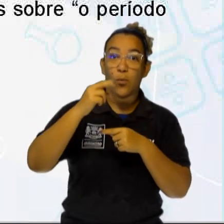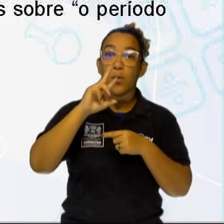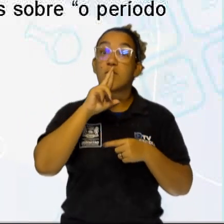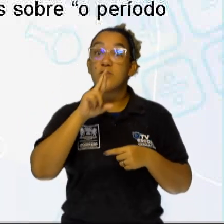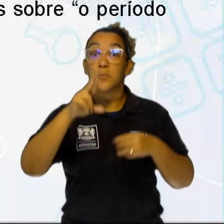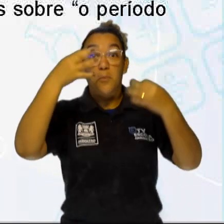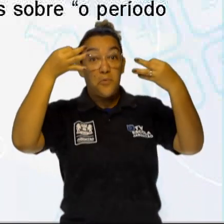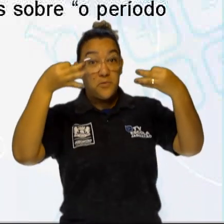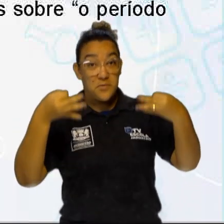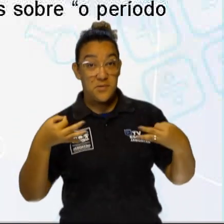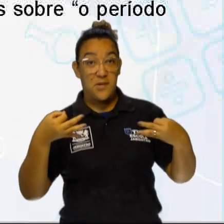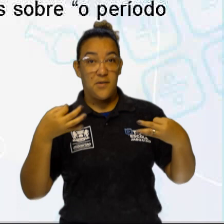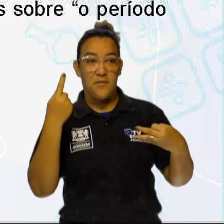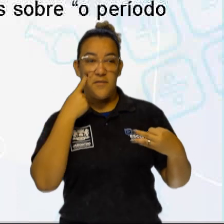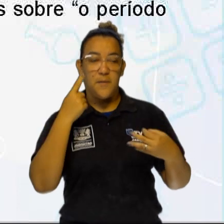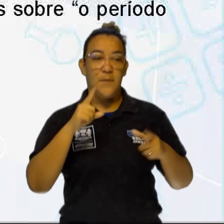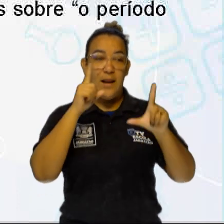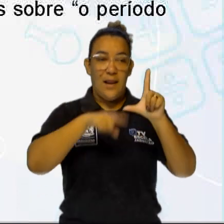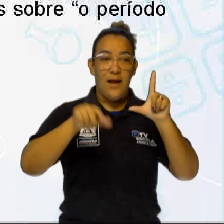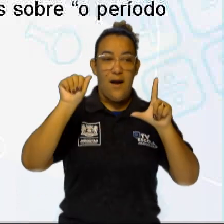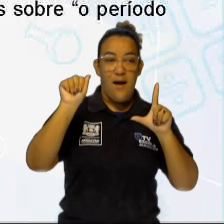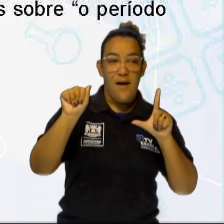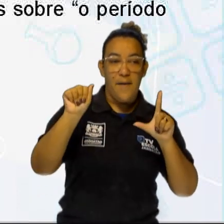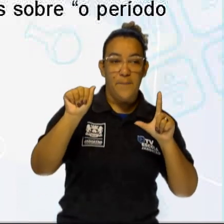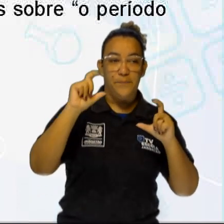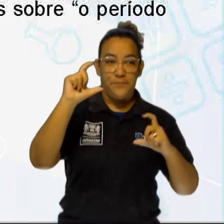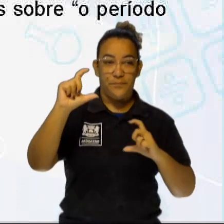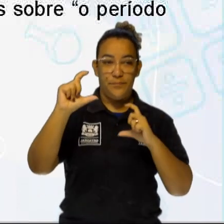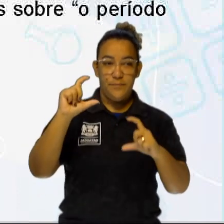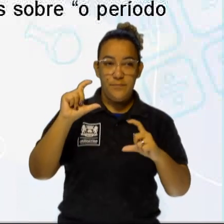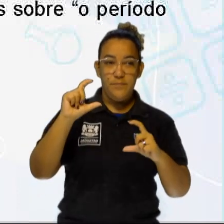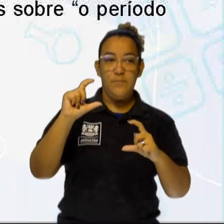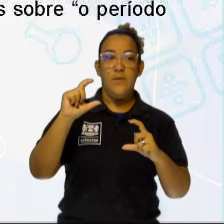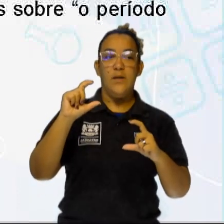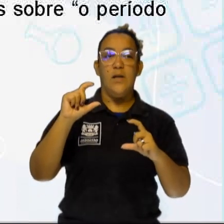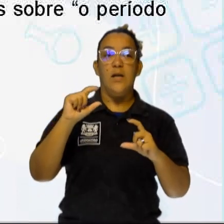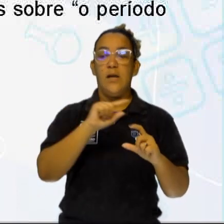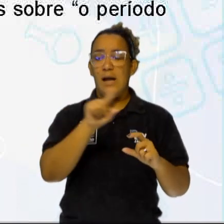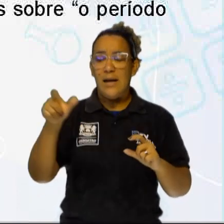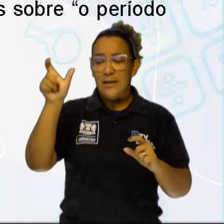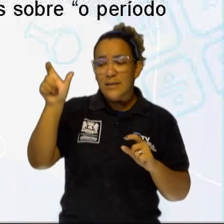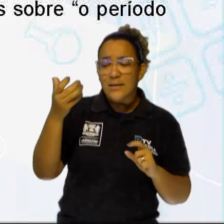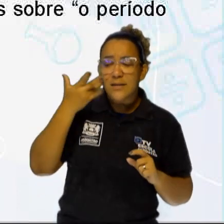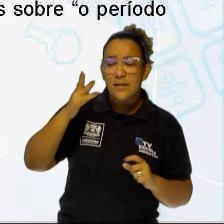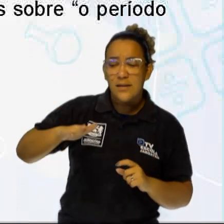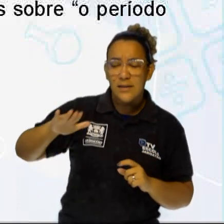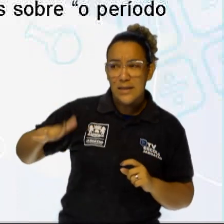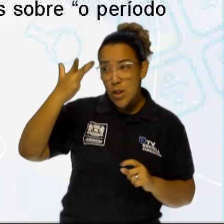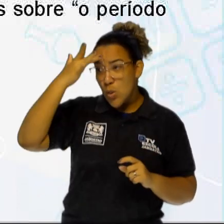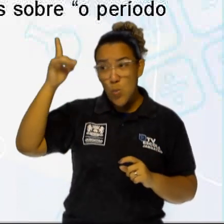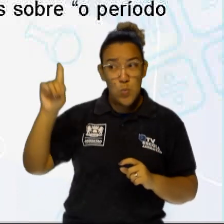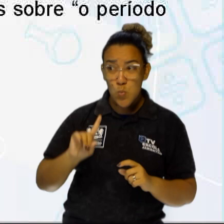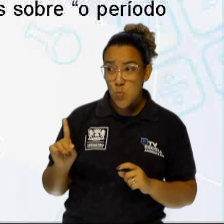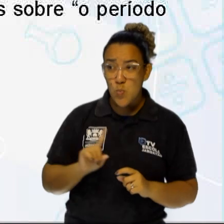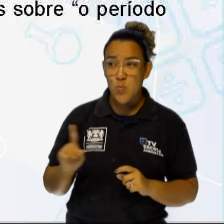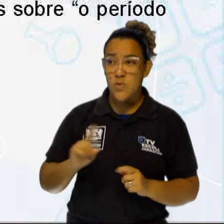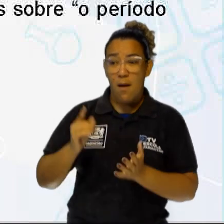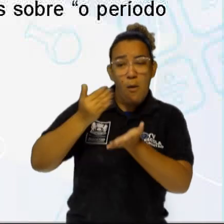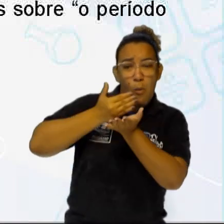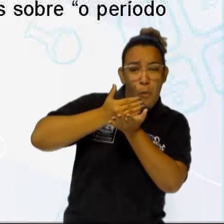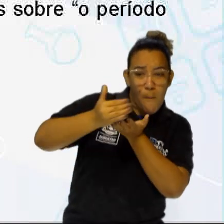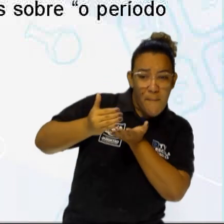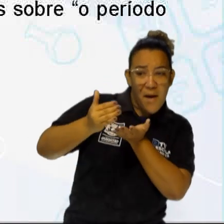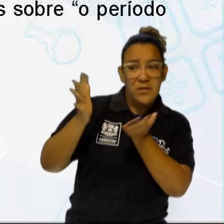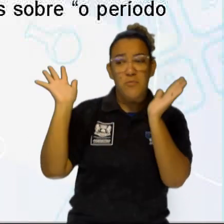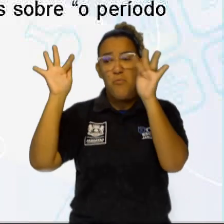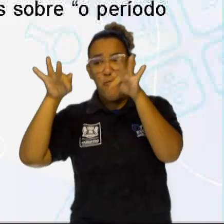correta. Letra A. A charge retrata o fato de as crianças não saberem bem o início e o fim